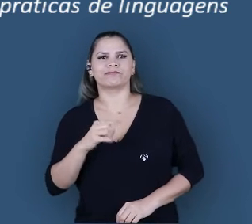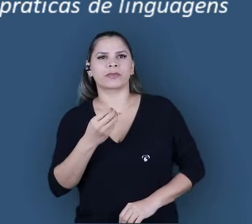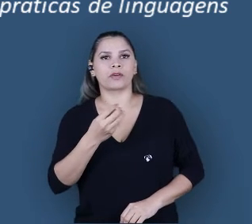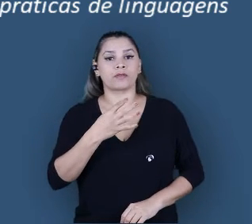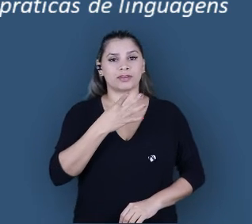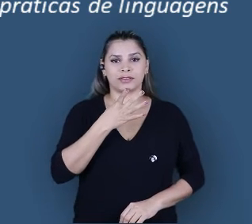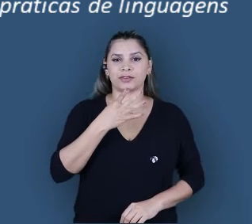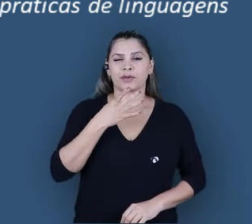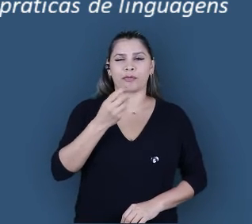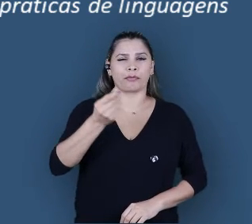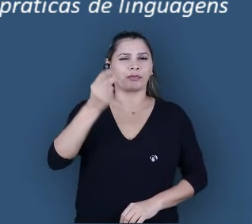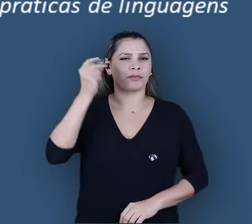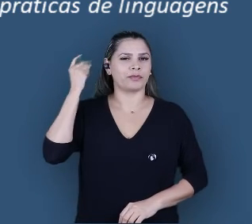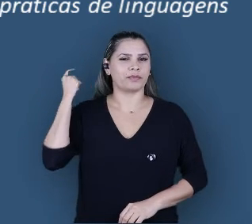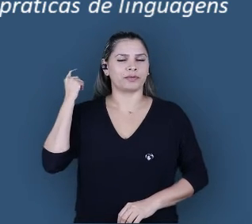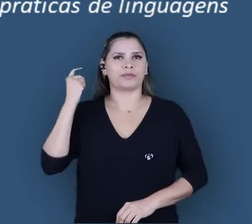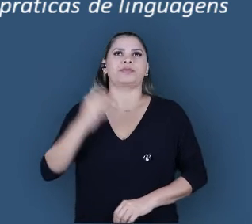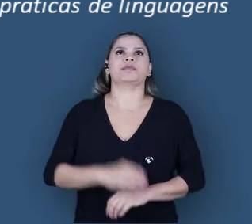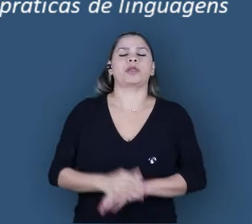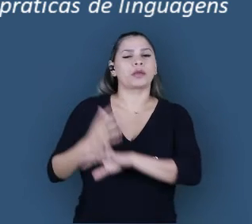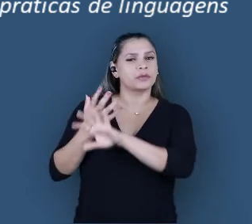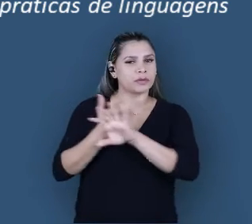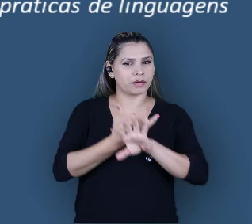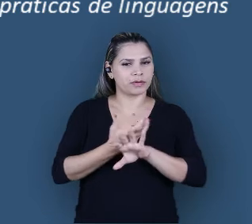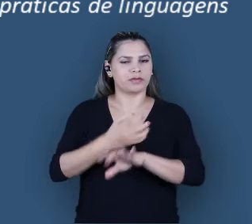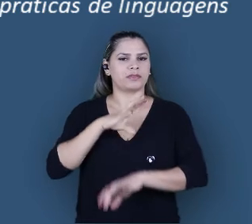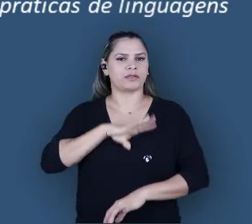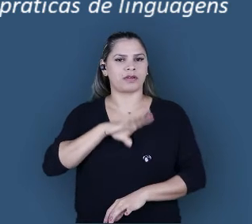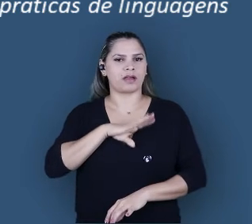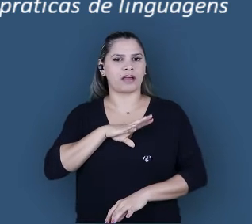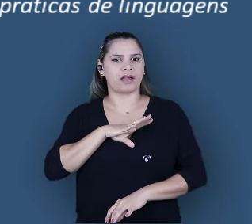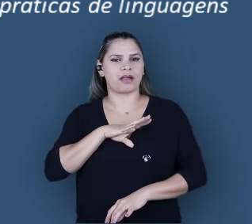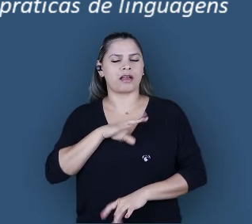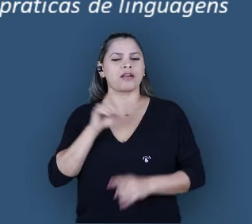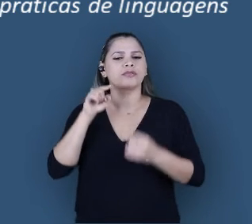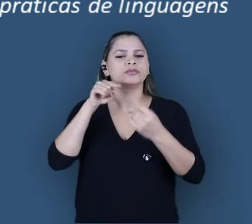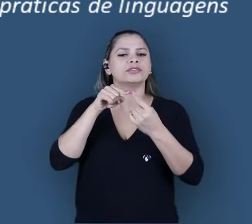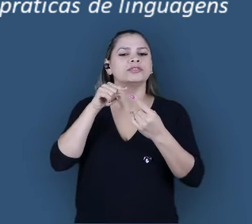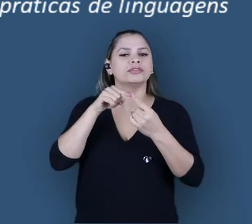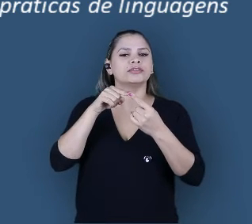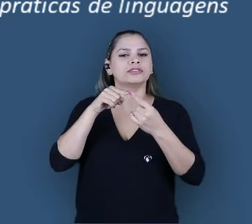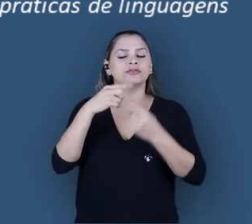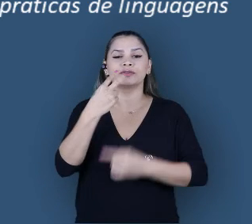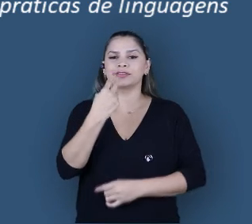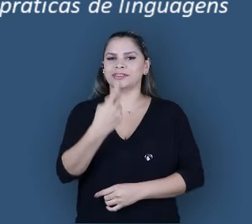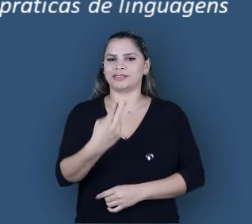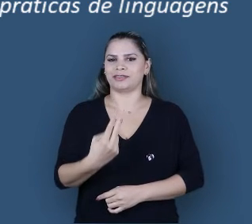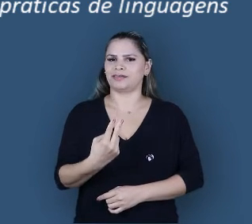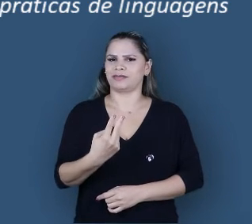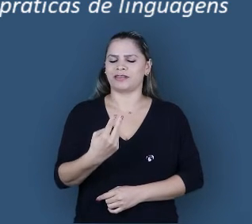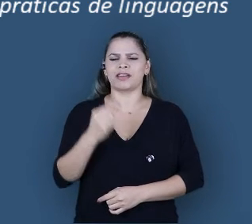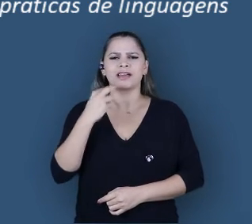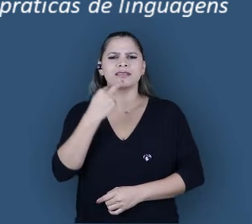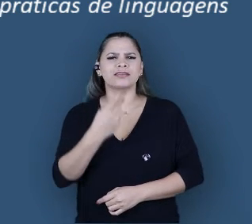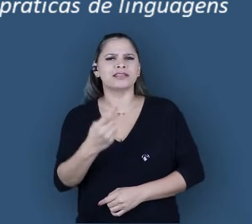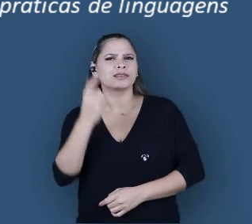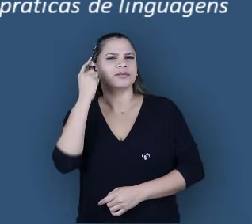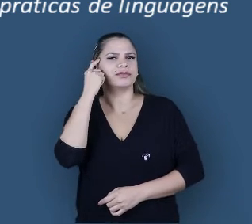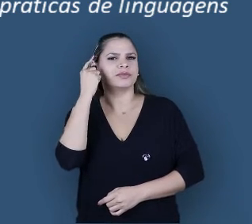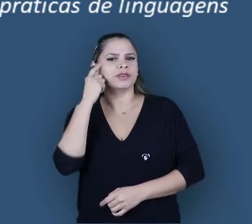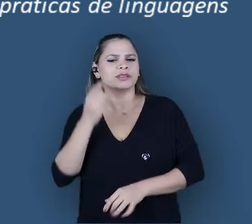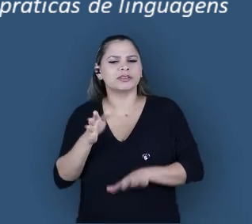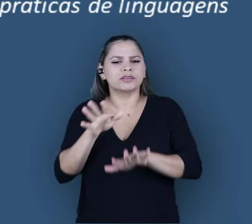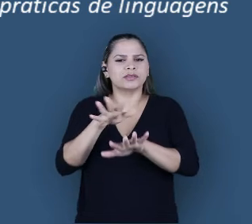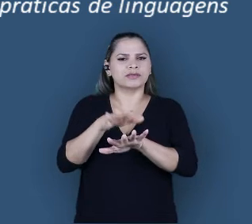o ensino da língua portuguesa. E aí, cabe aquela velha função conhecida nossa da área de linguagens, da área de